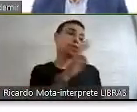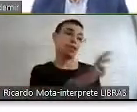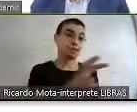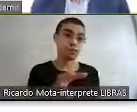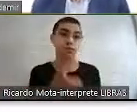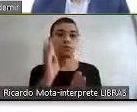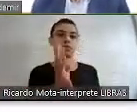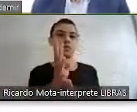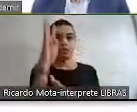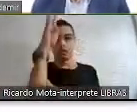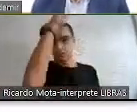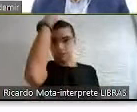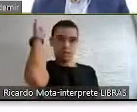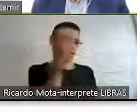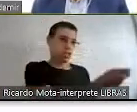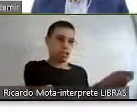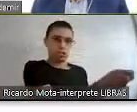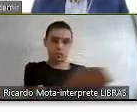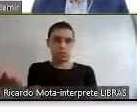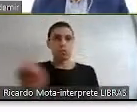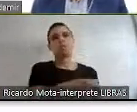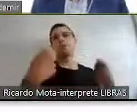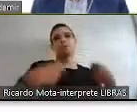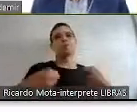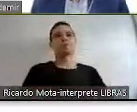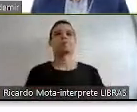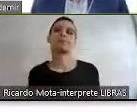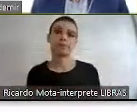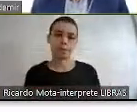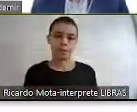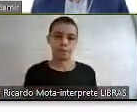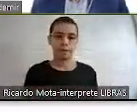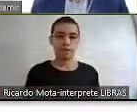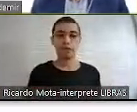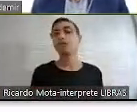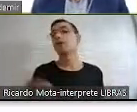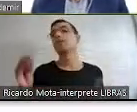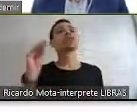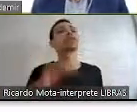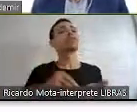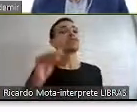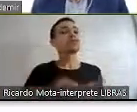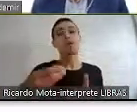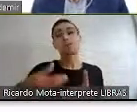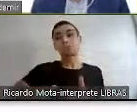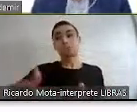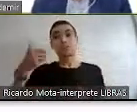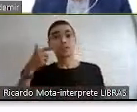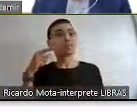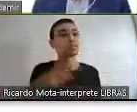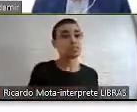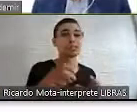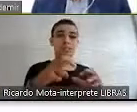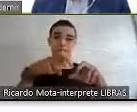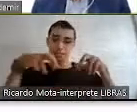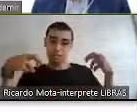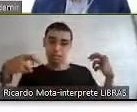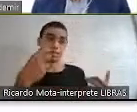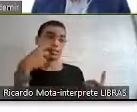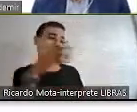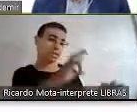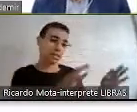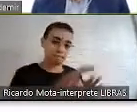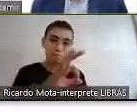são muitos incêndios que ocorrem por falta de um sistema adequado, desenvolvido, um projeto